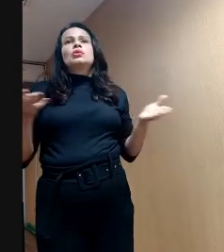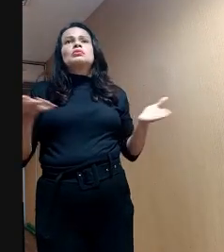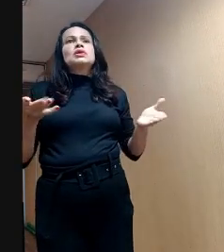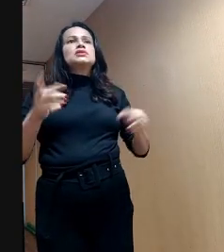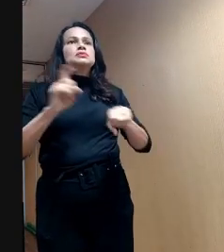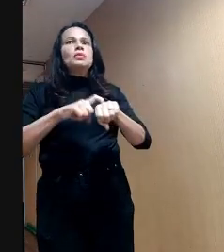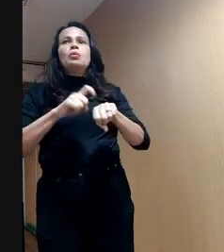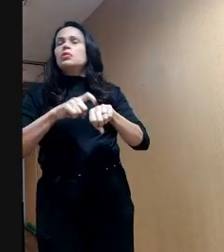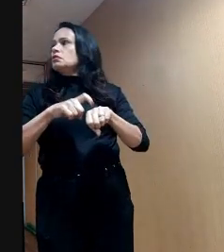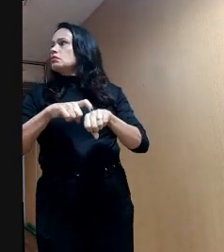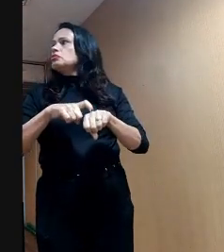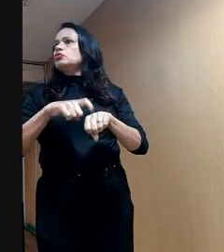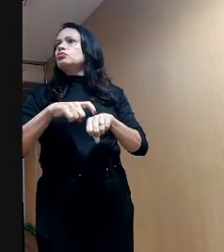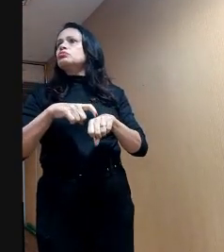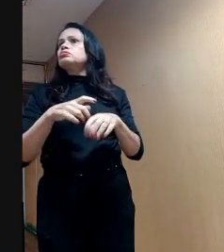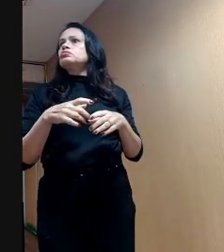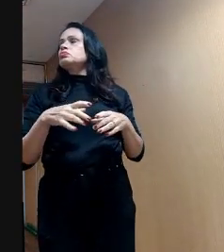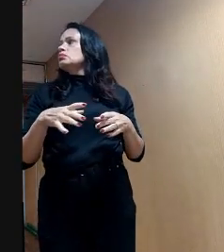Pesqueira. Então,